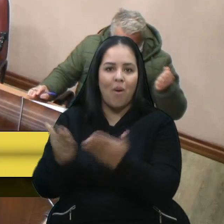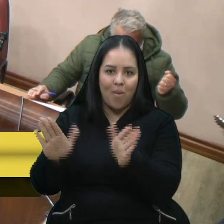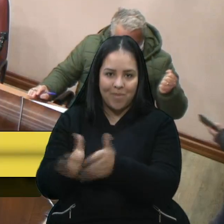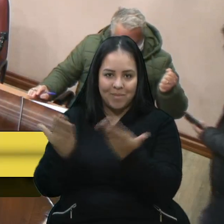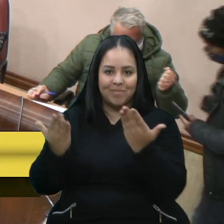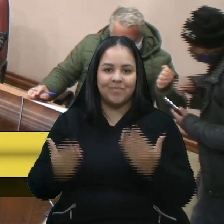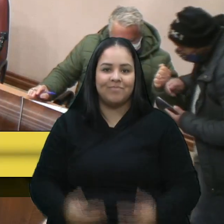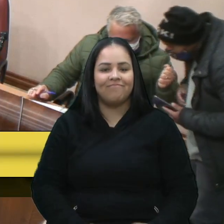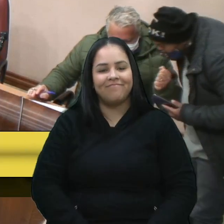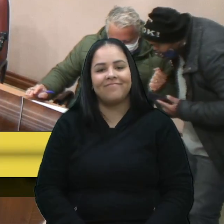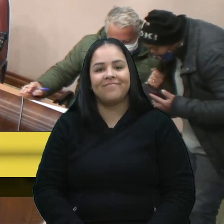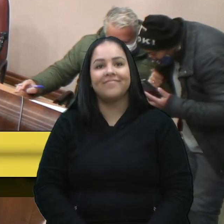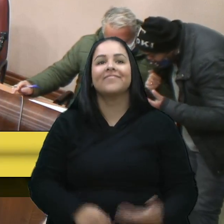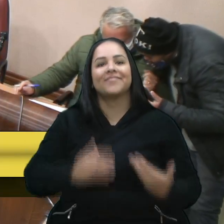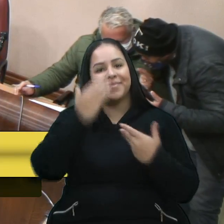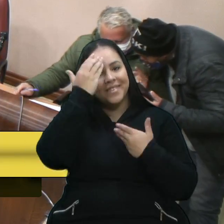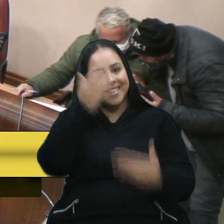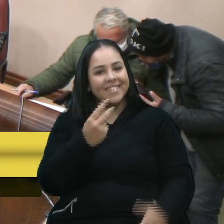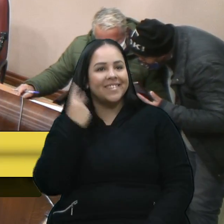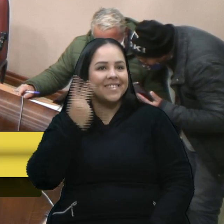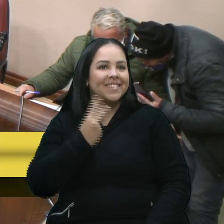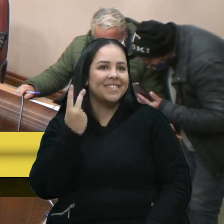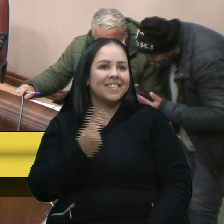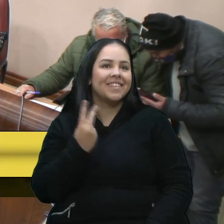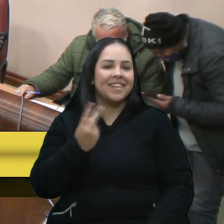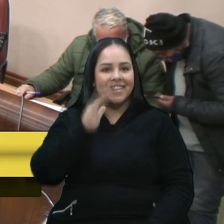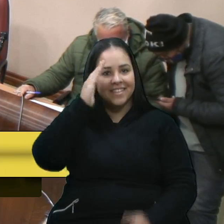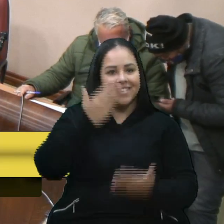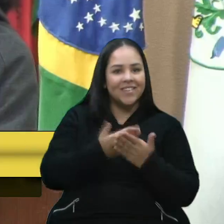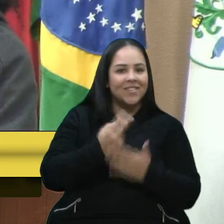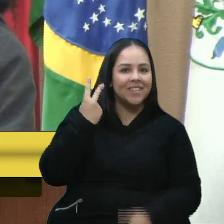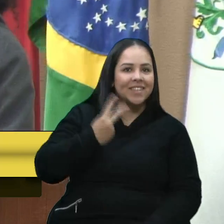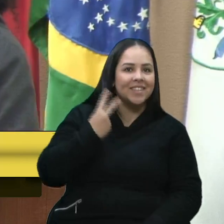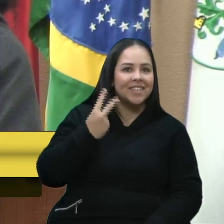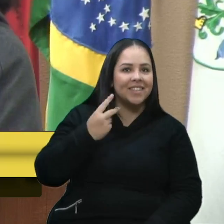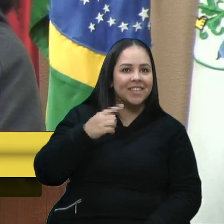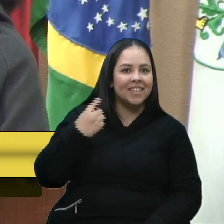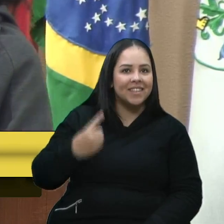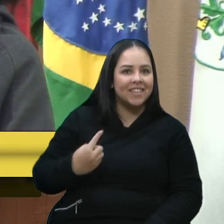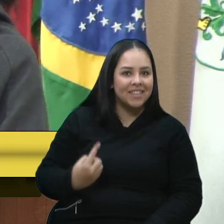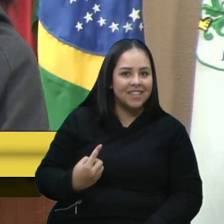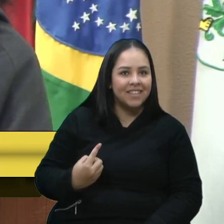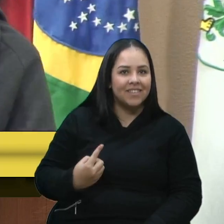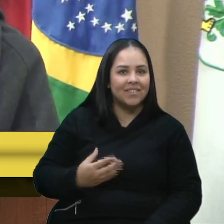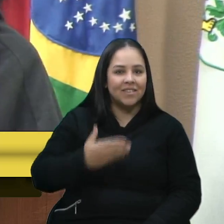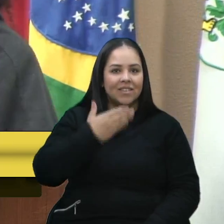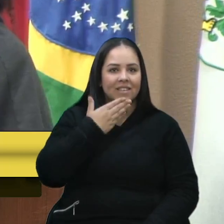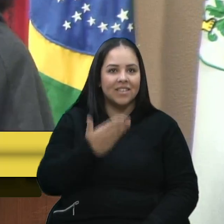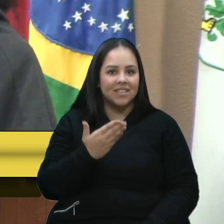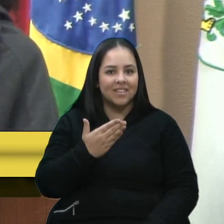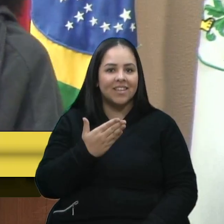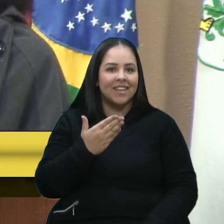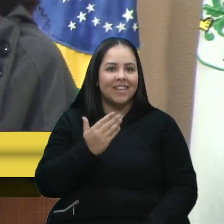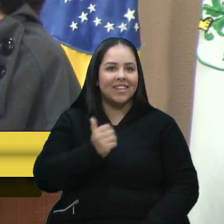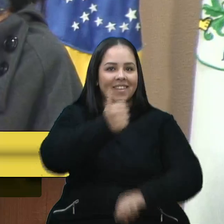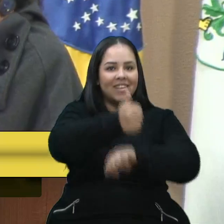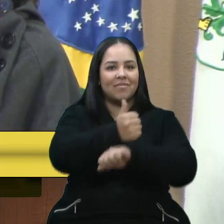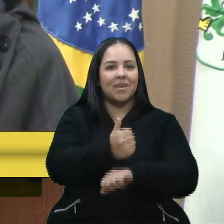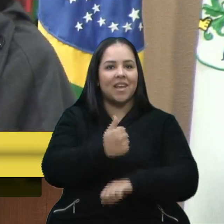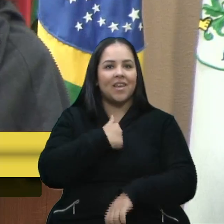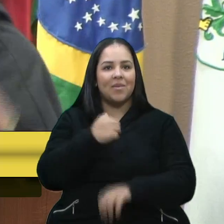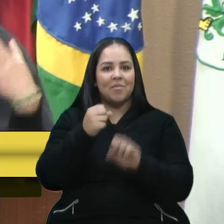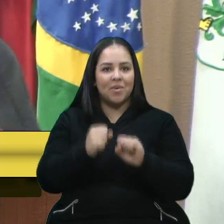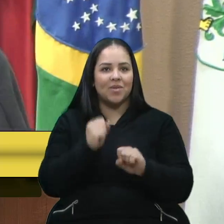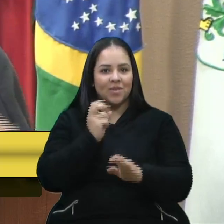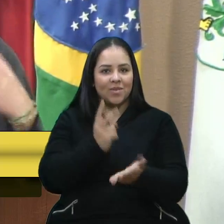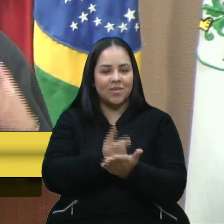Muito obrigado, vereador. Acredito que a vereadora Denise vai pedir a declaração de líder para que eu possa continuar. E eu